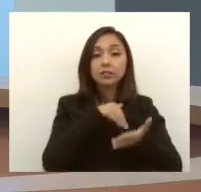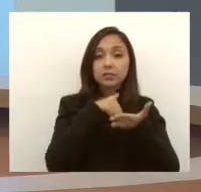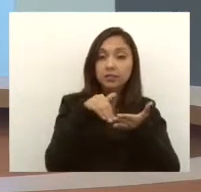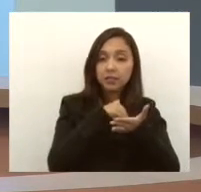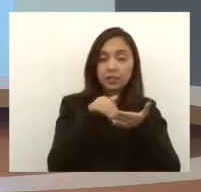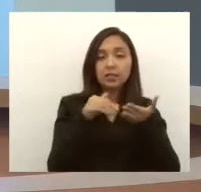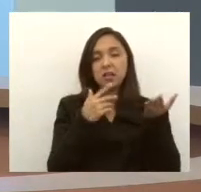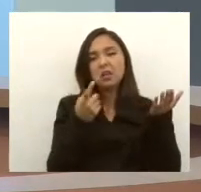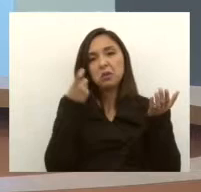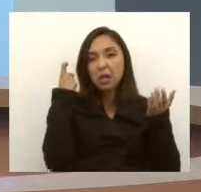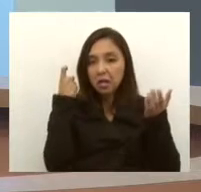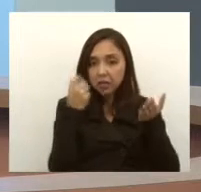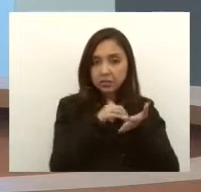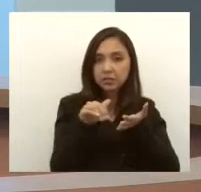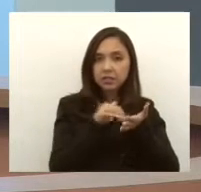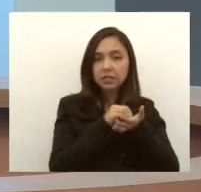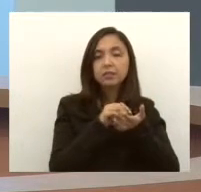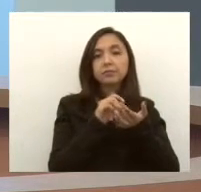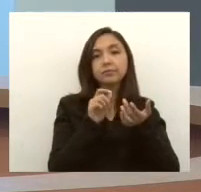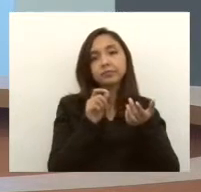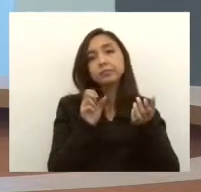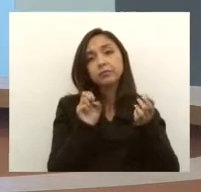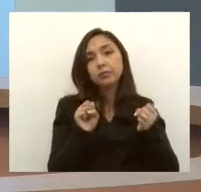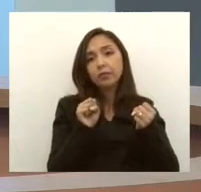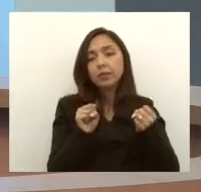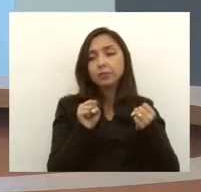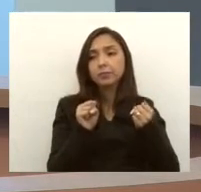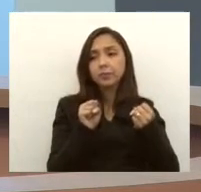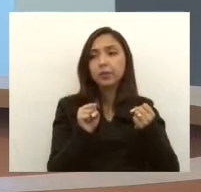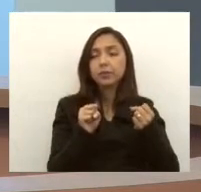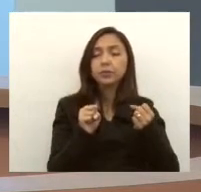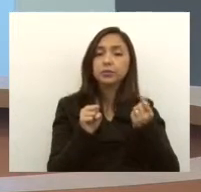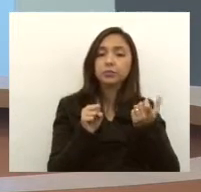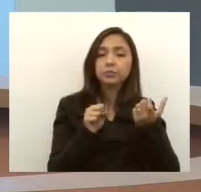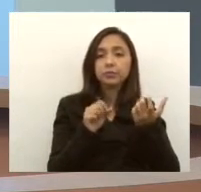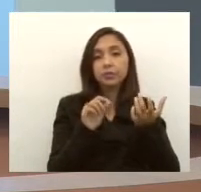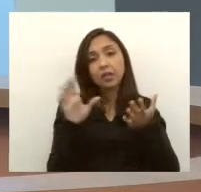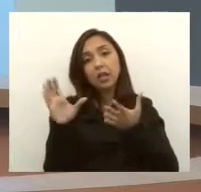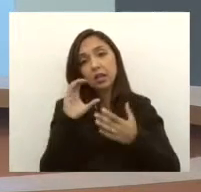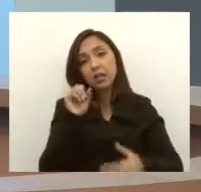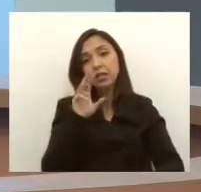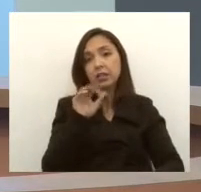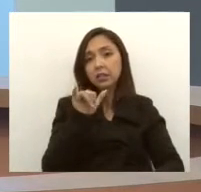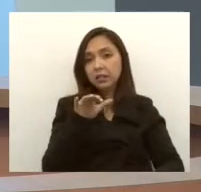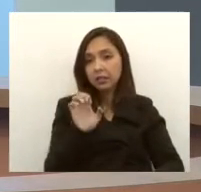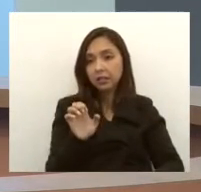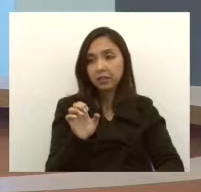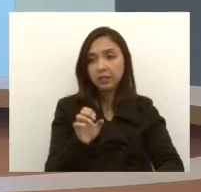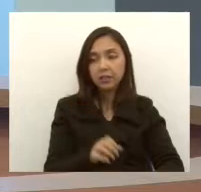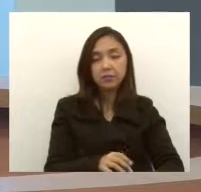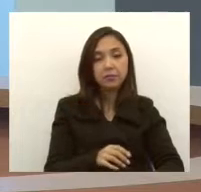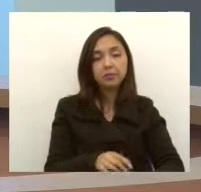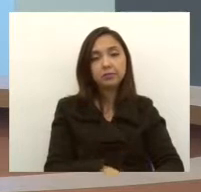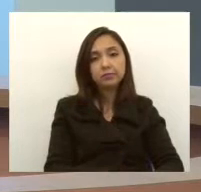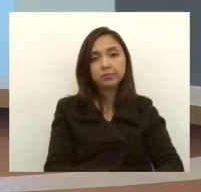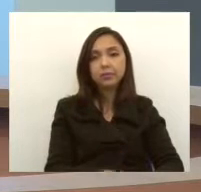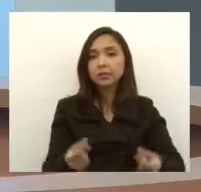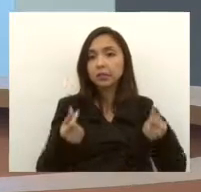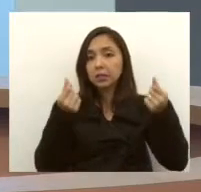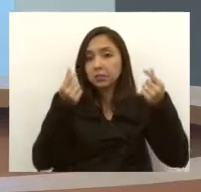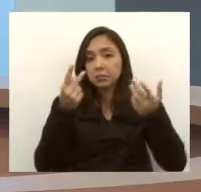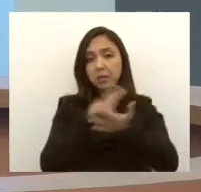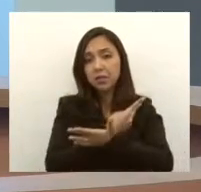ou ex-secretários que possam estar cometendo o crime de enriquecimento ilícito. Pode